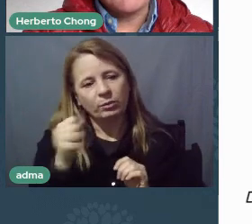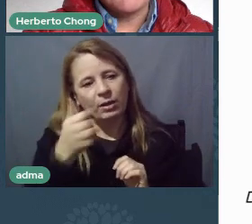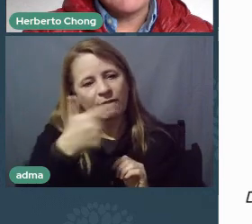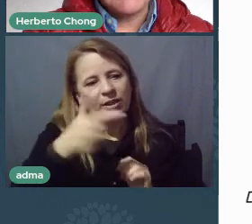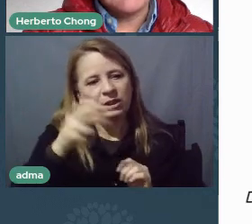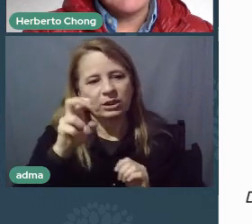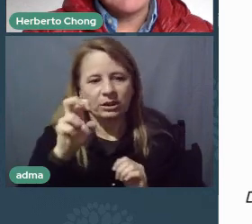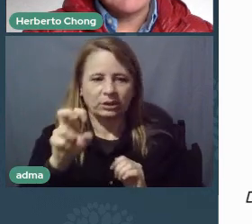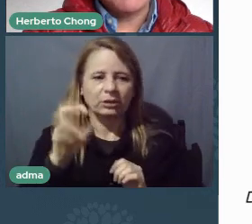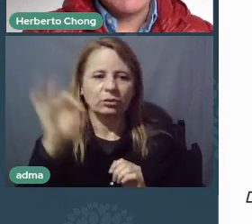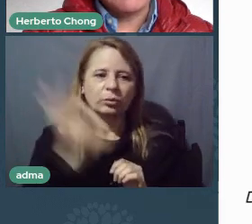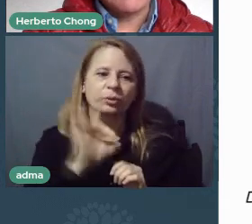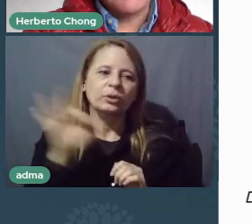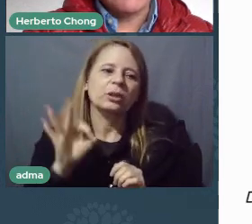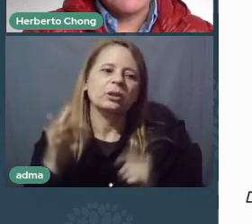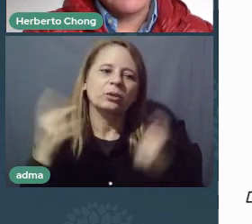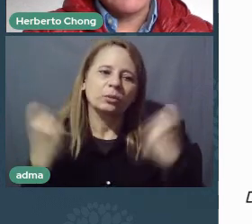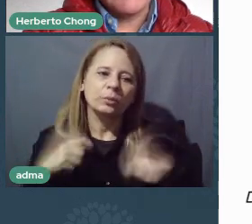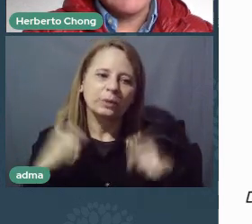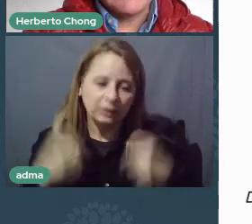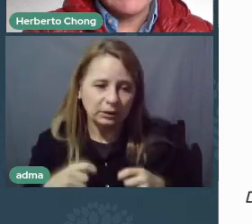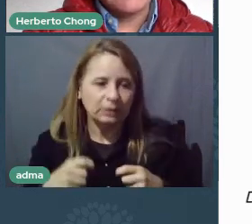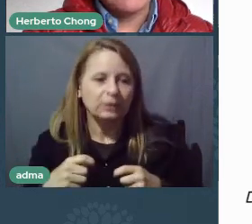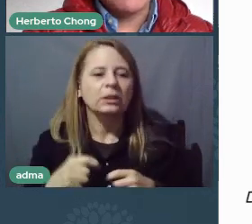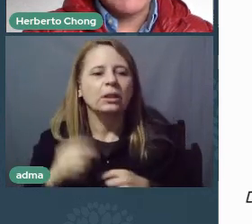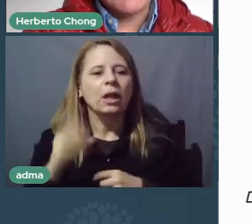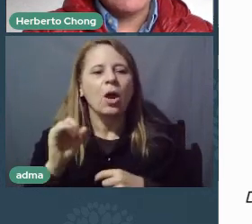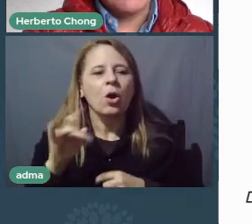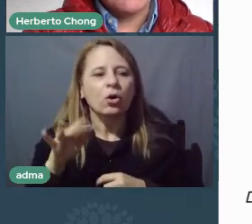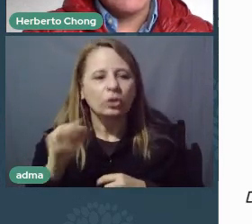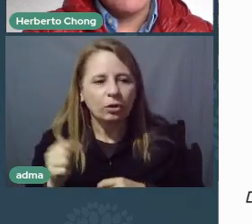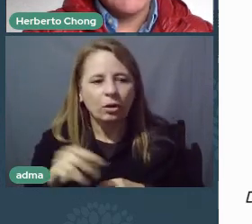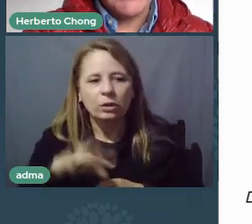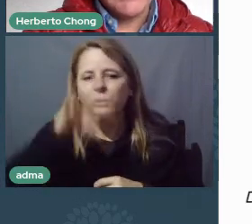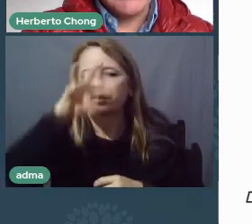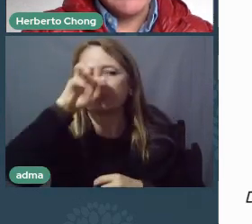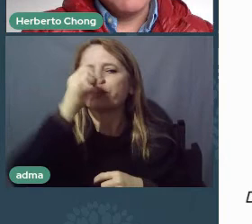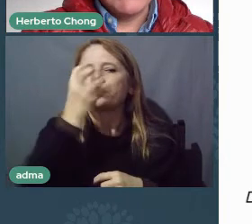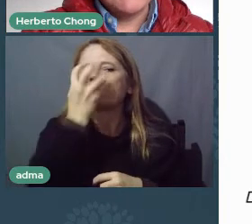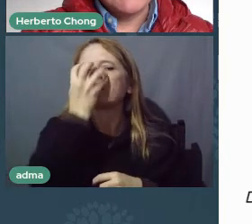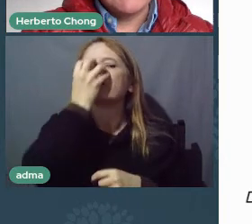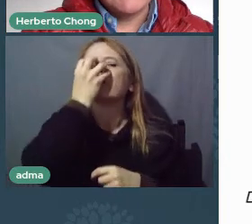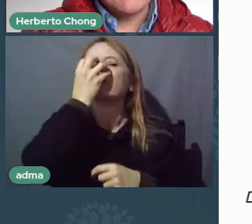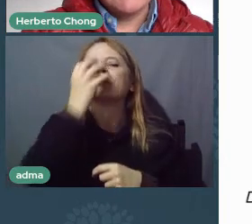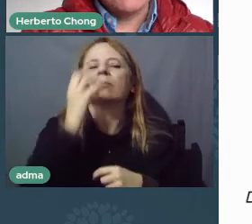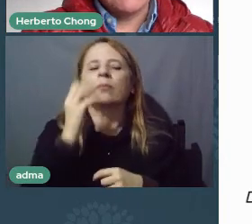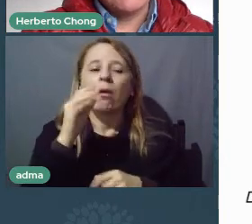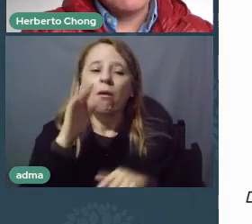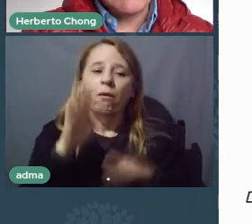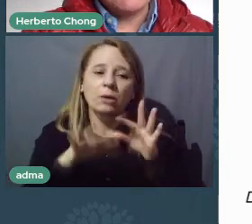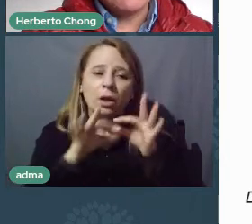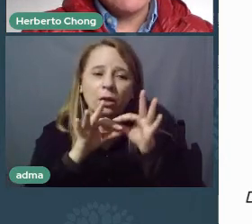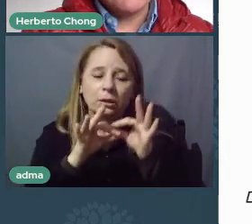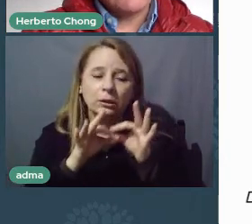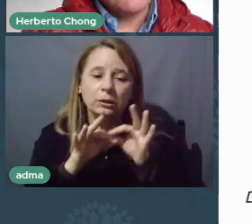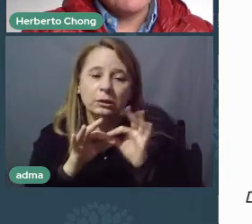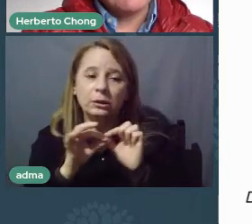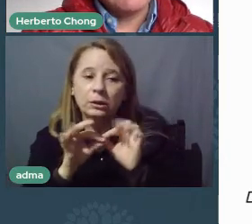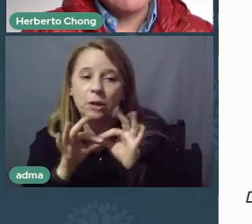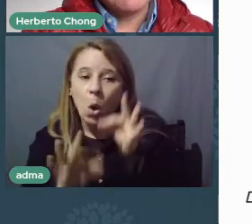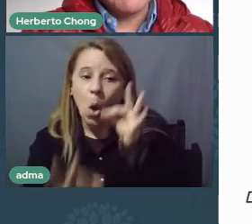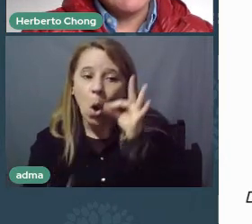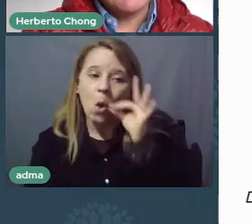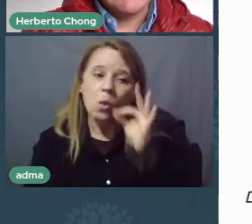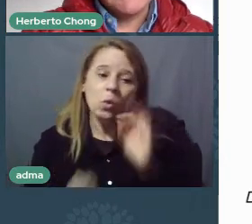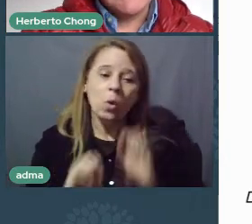alta intensidade de tratamento, ou seja, corticoide inalado com beta-2 de longa, em média a dose, mais um corticoide